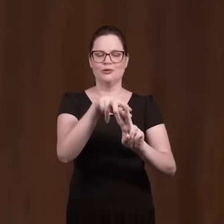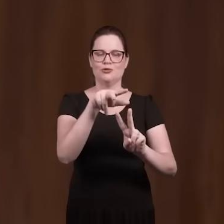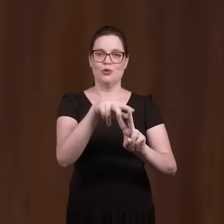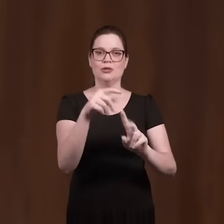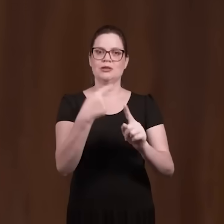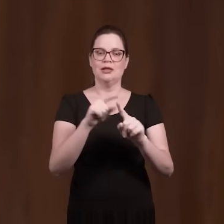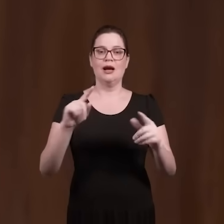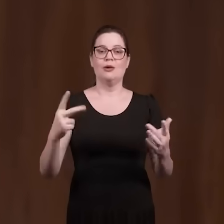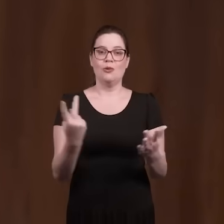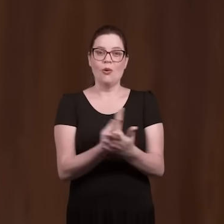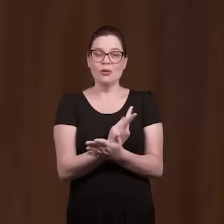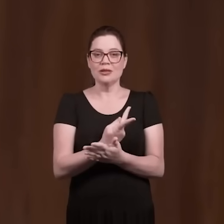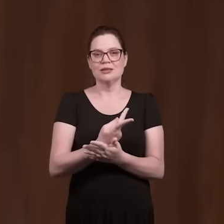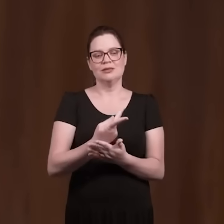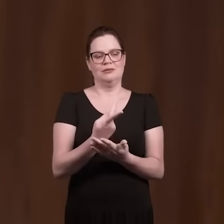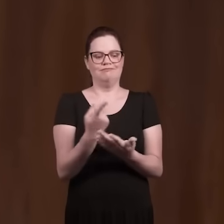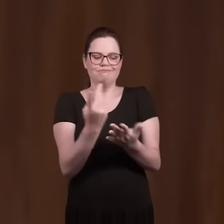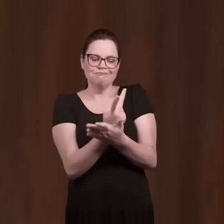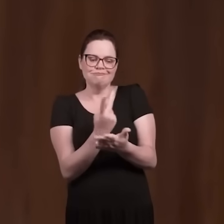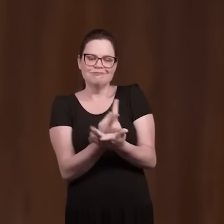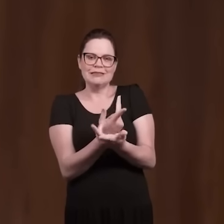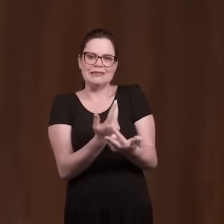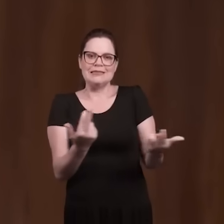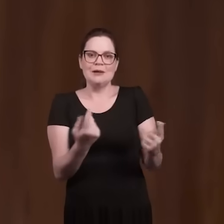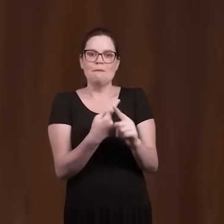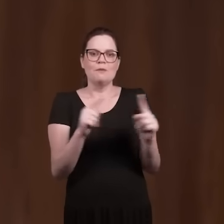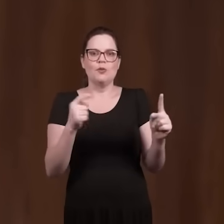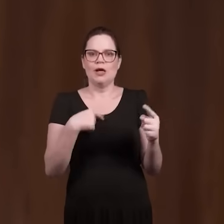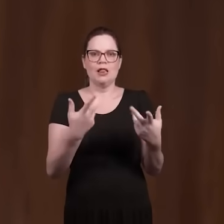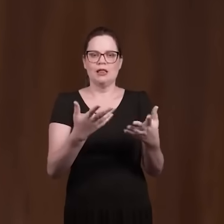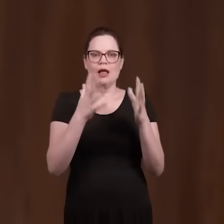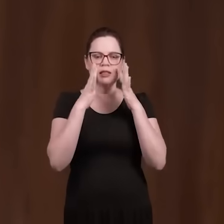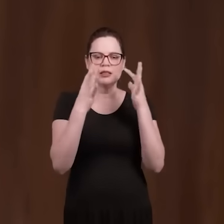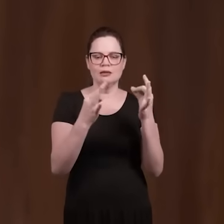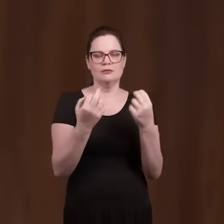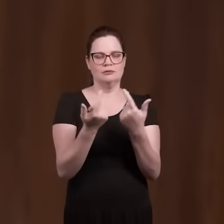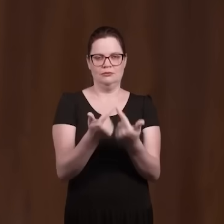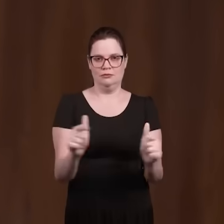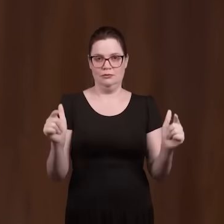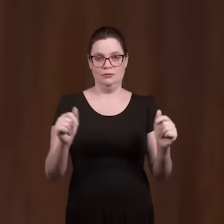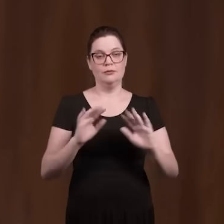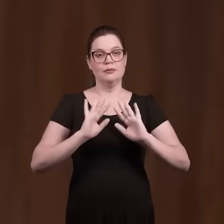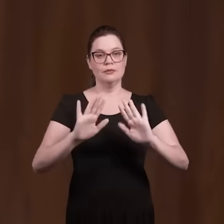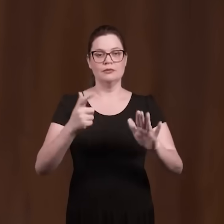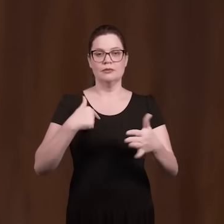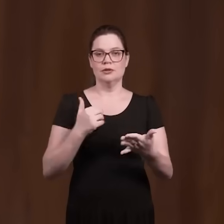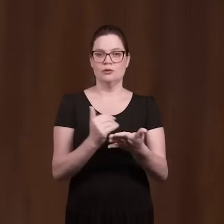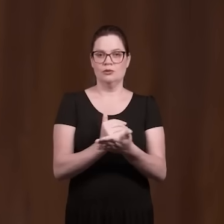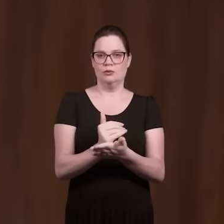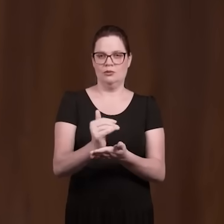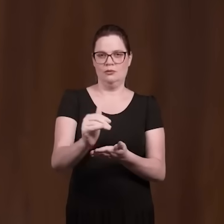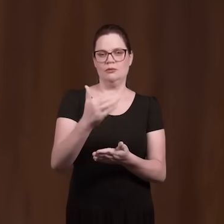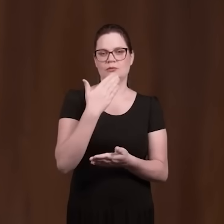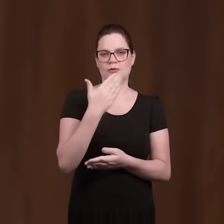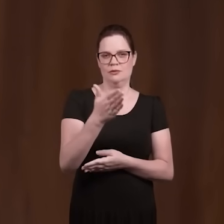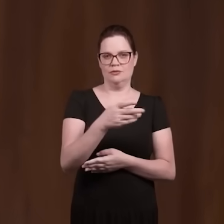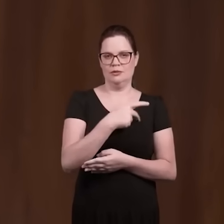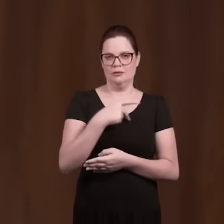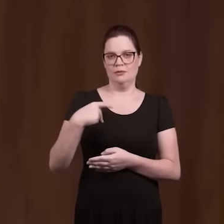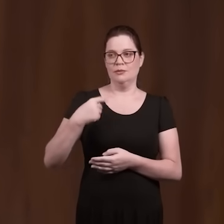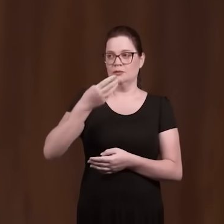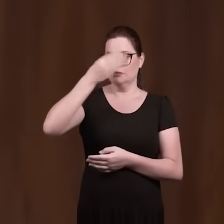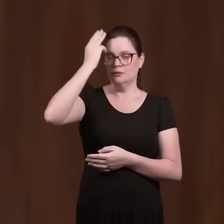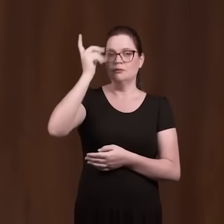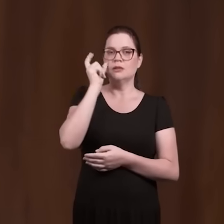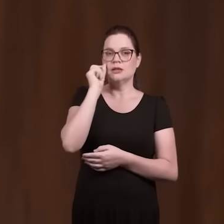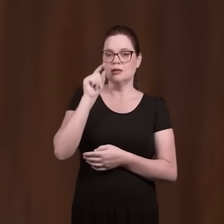aconteceram por não observar esses dois dons. Então eu começo com Marcelo.